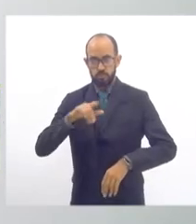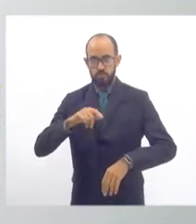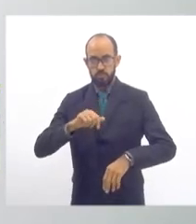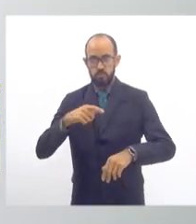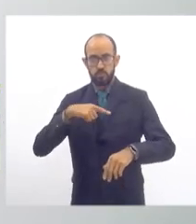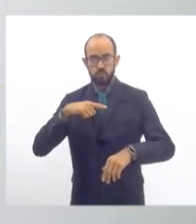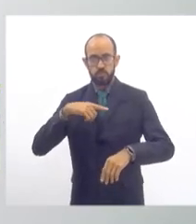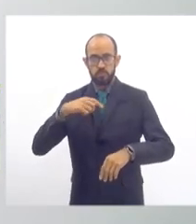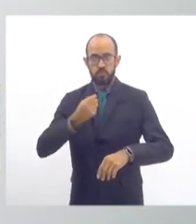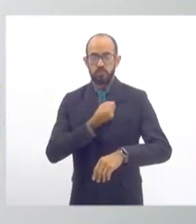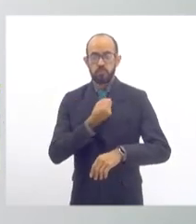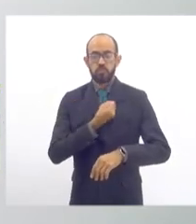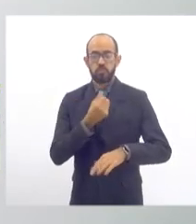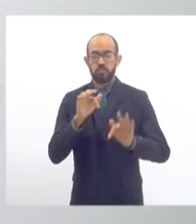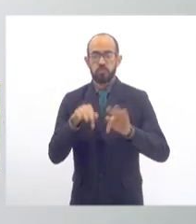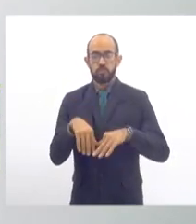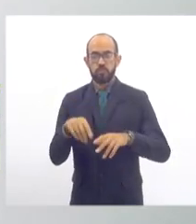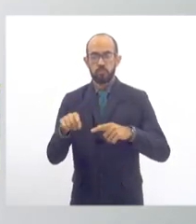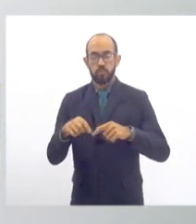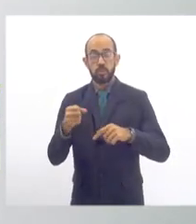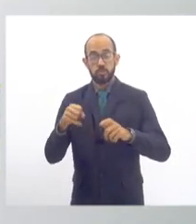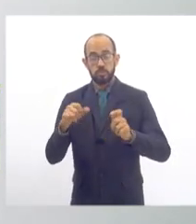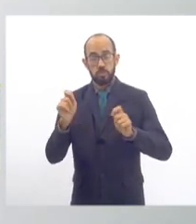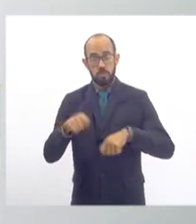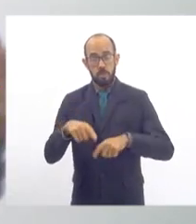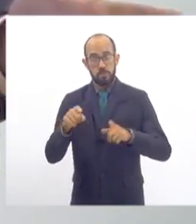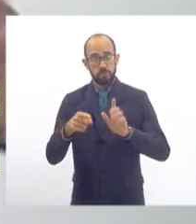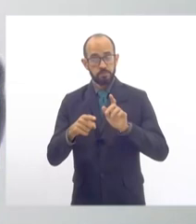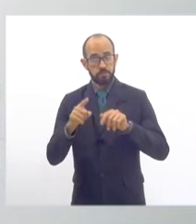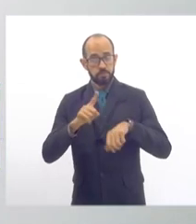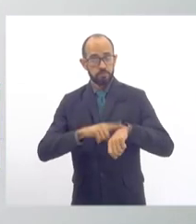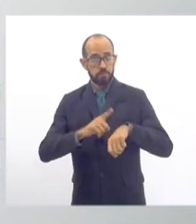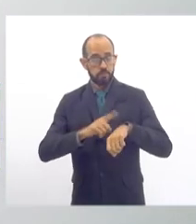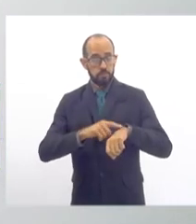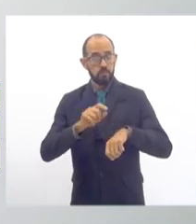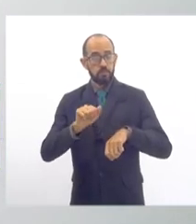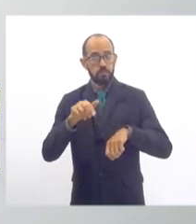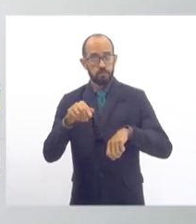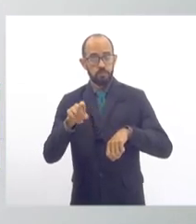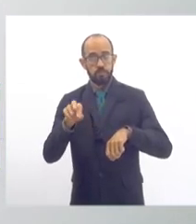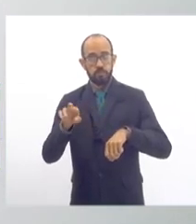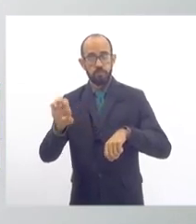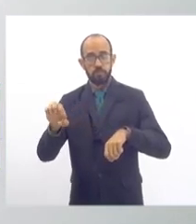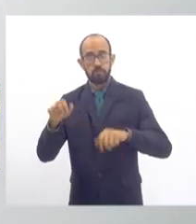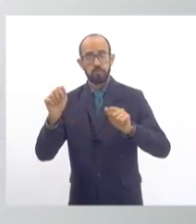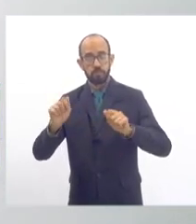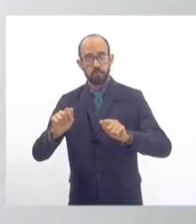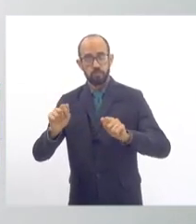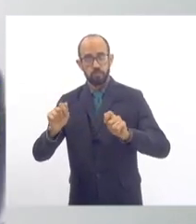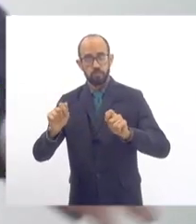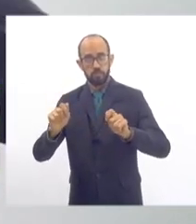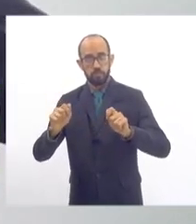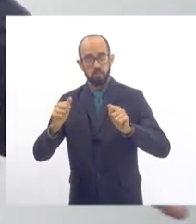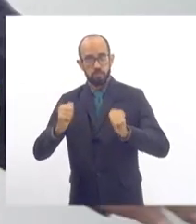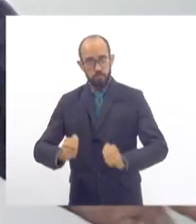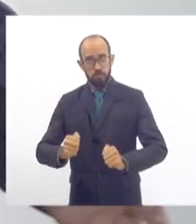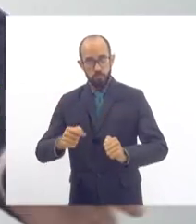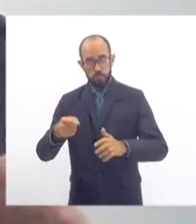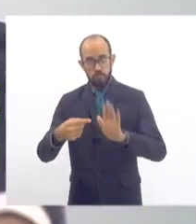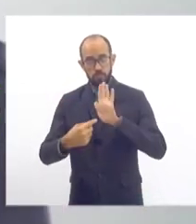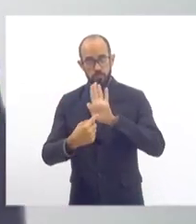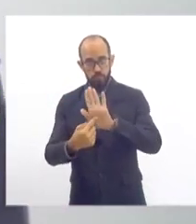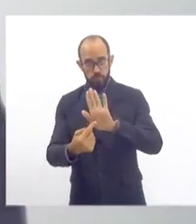tiverem tempo, o Alexandre ele pode expor, inclusive, os valores do plano e das